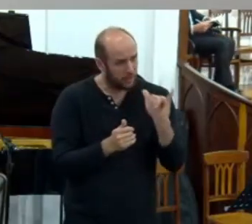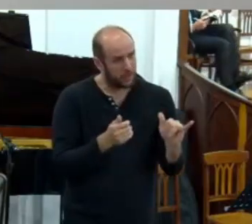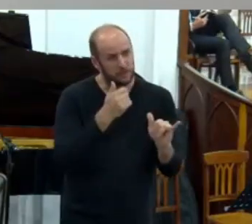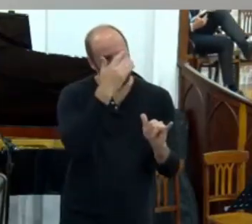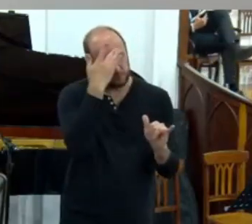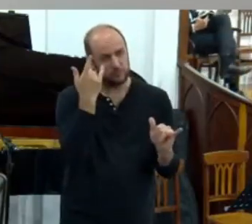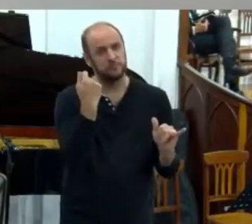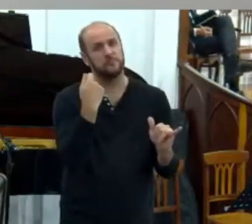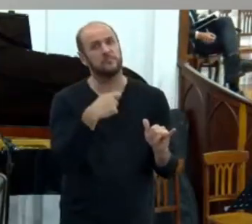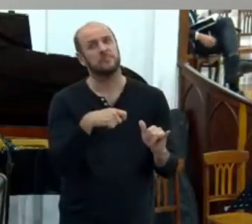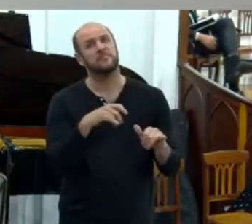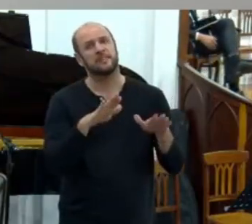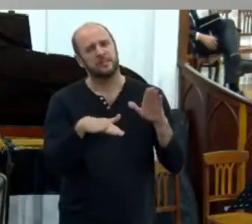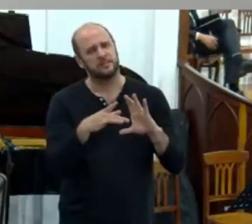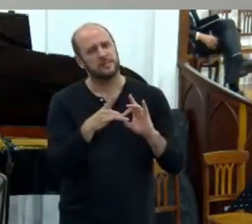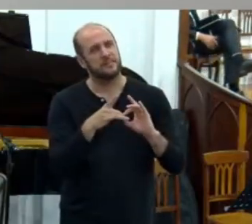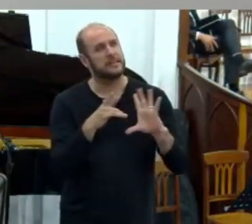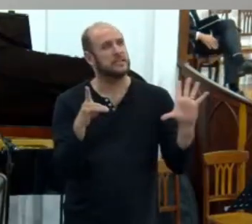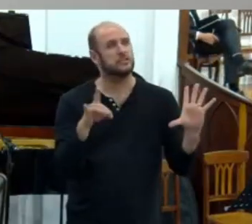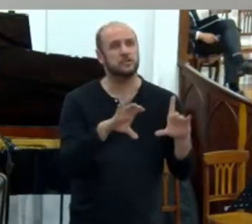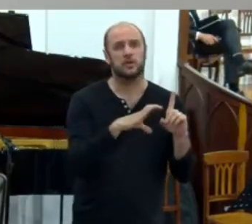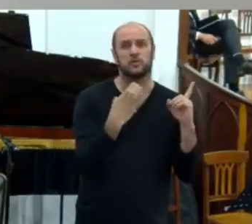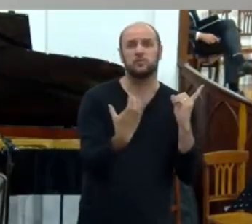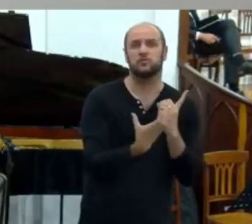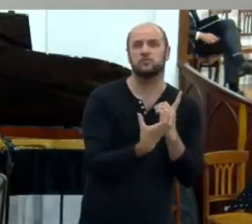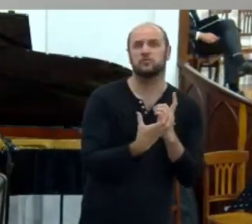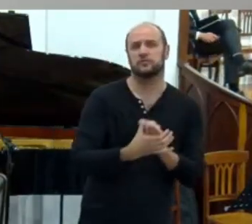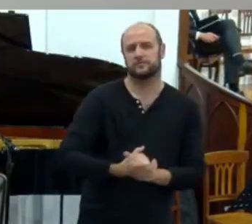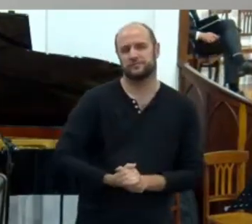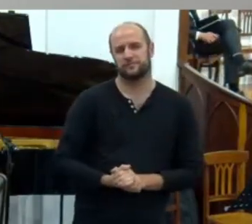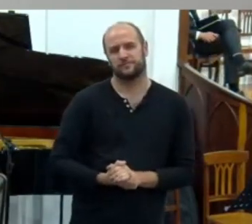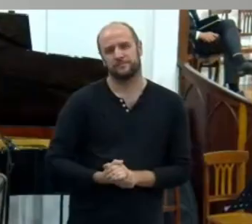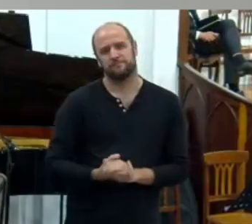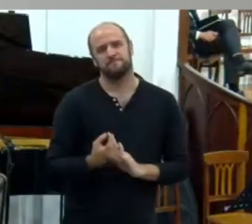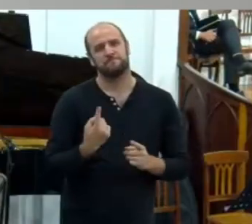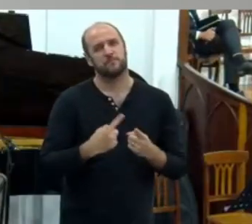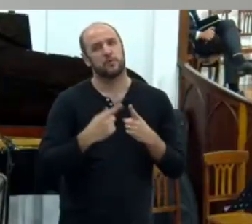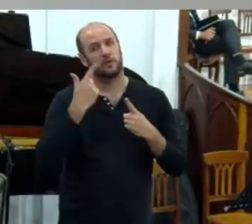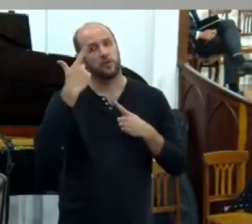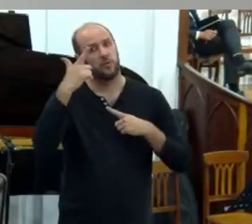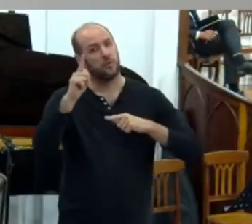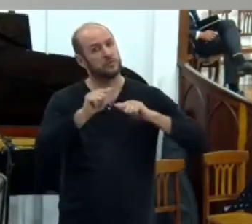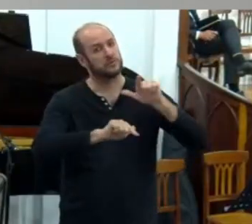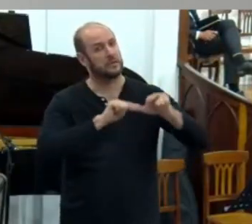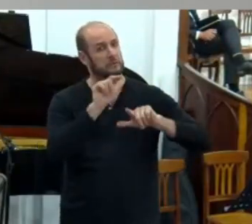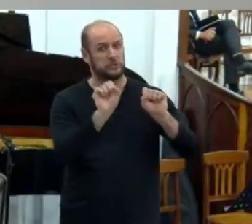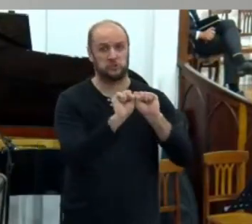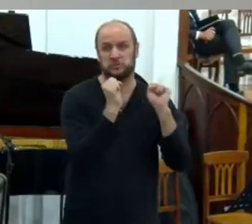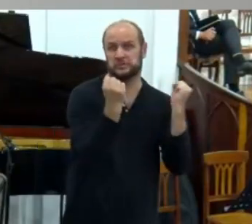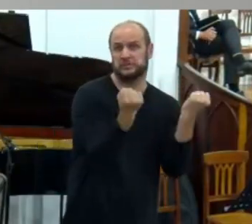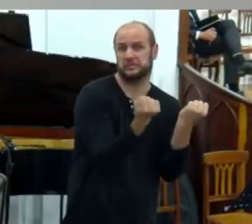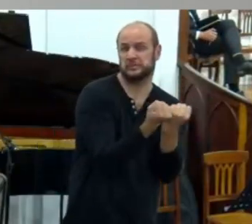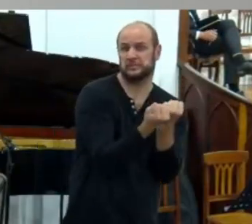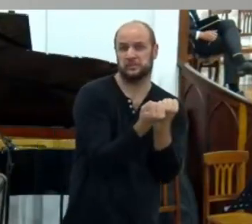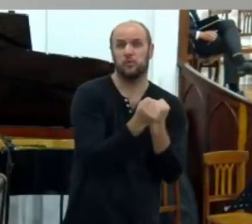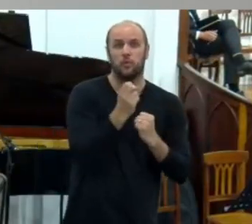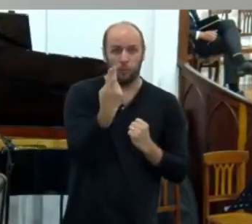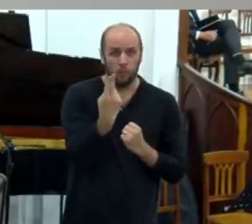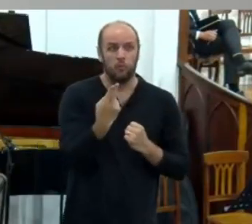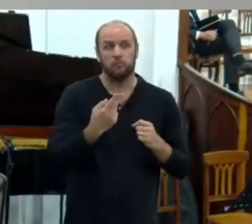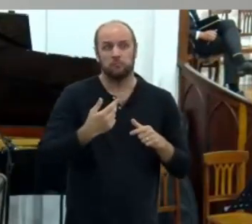irmãos que deixam de vir para o culto por causa de outras atividades sociais ou até